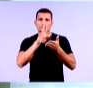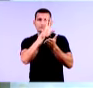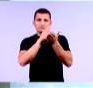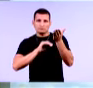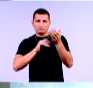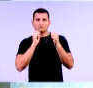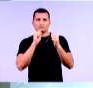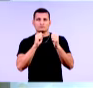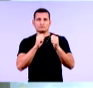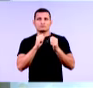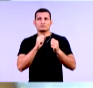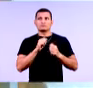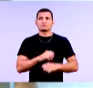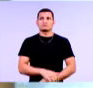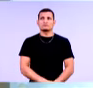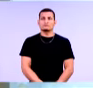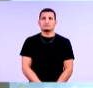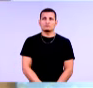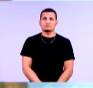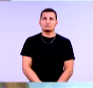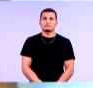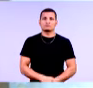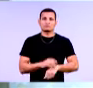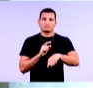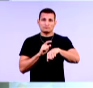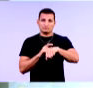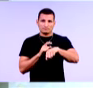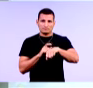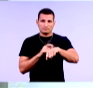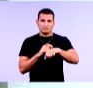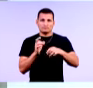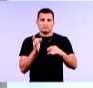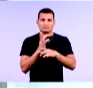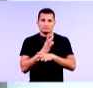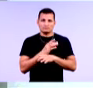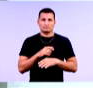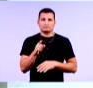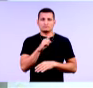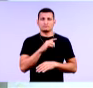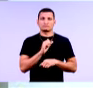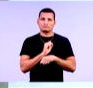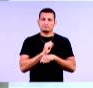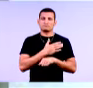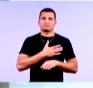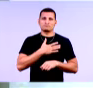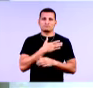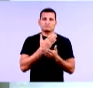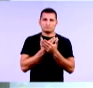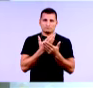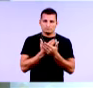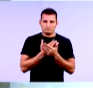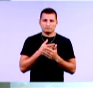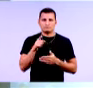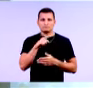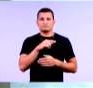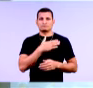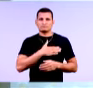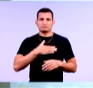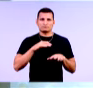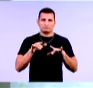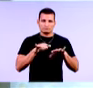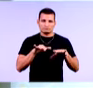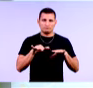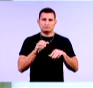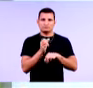erro. Bem, gente, infelizmente o nosso tempo acabou. Espero que tenham gostado da aula. Espero que vocês tenham gostado da programação orientada a objetos. Eu acho que é